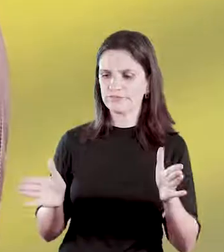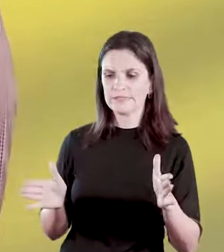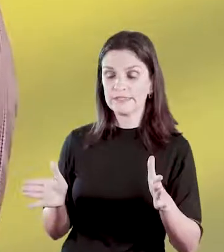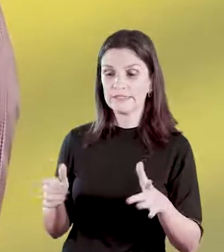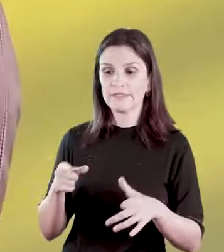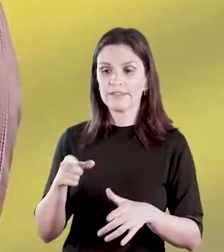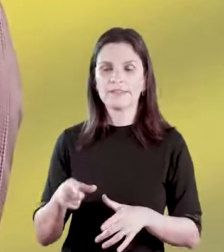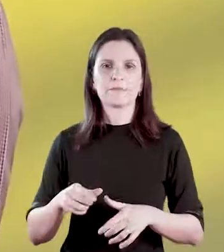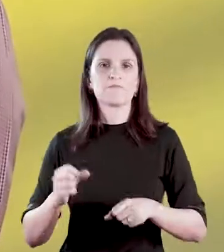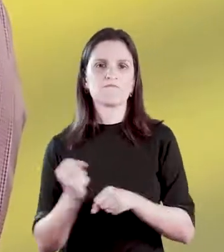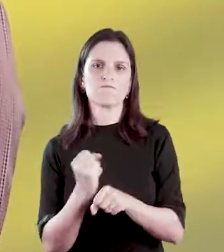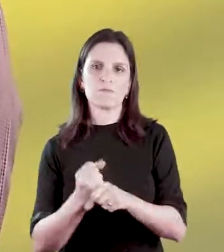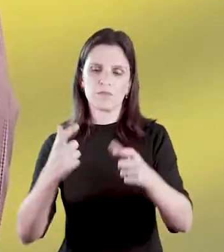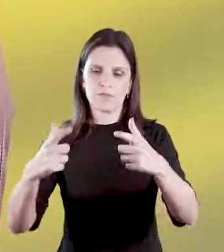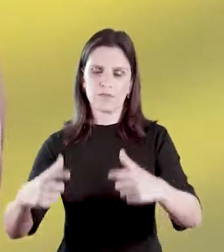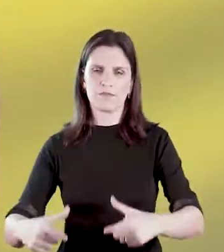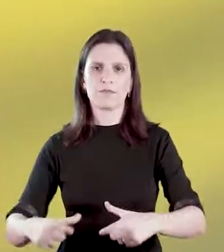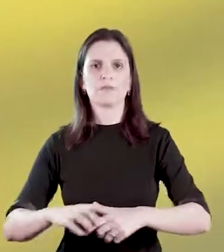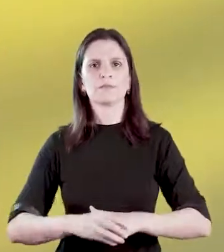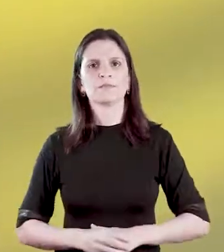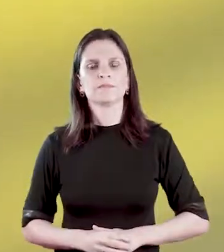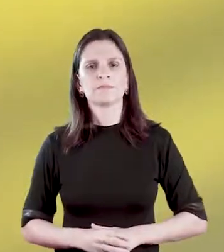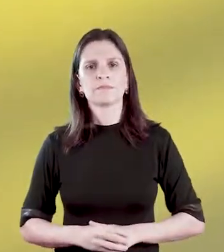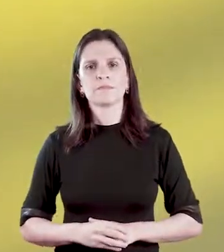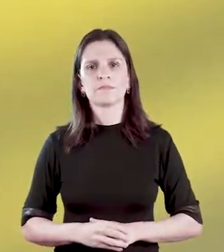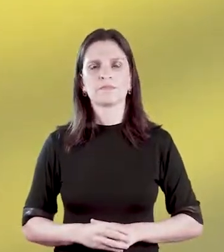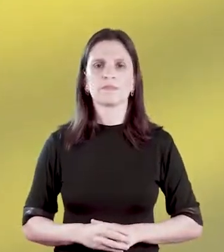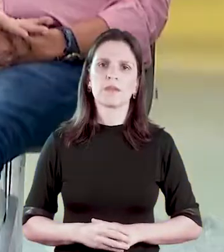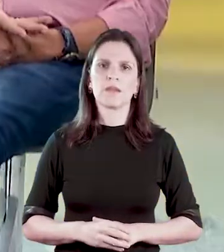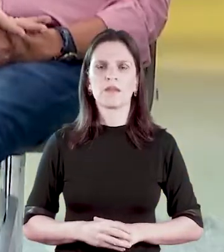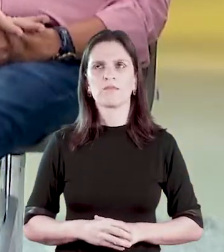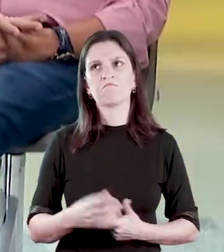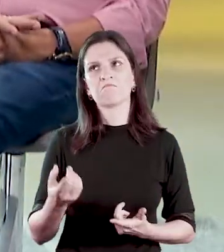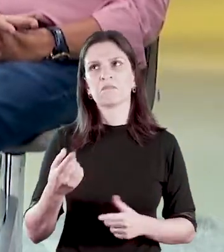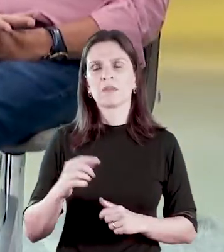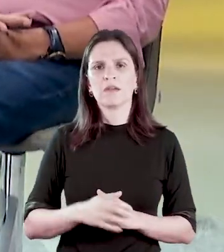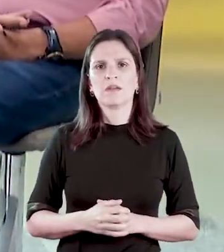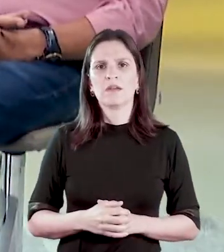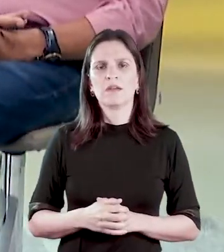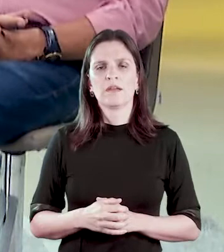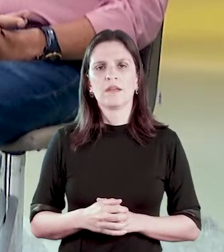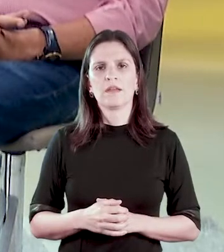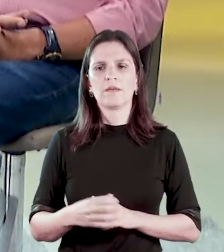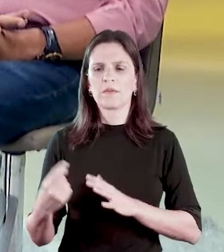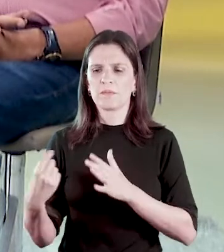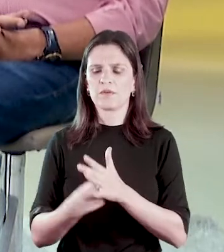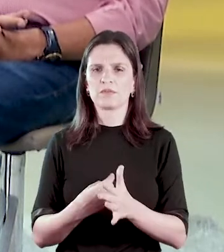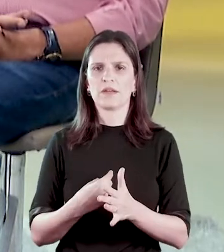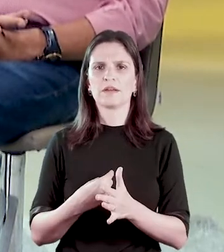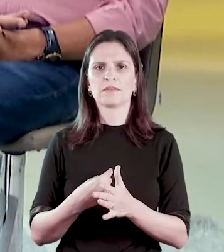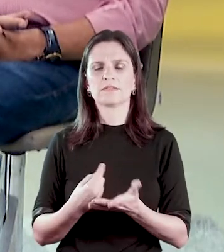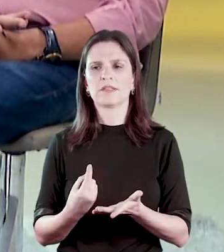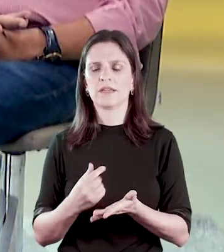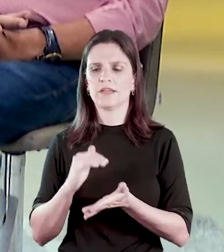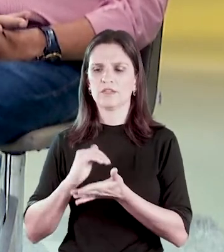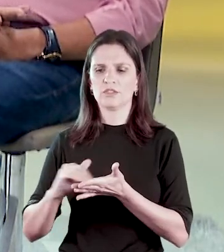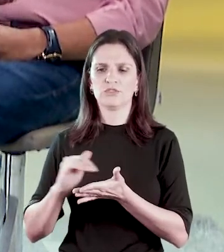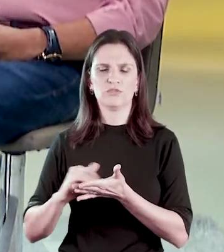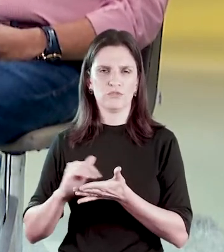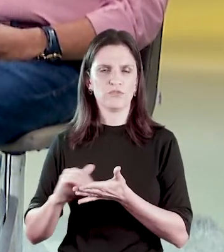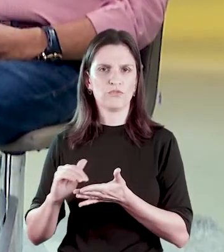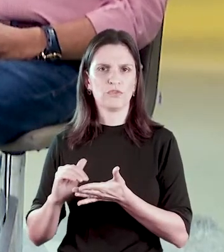agora é o houve uma cogitação de eu voltar para ser uma dor se a secretária ser uma eu não e